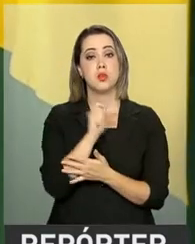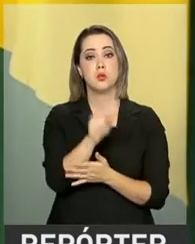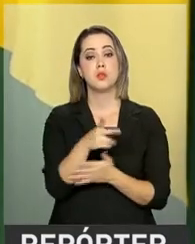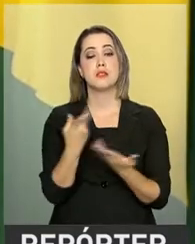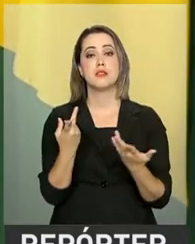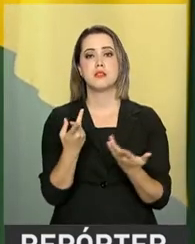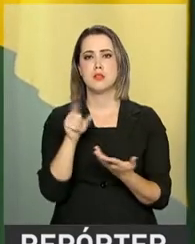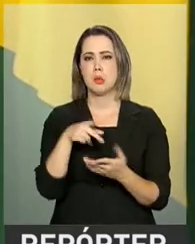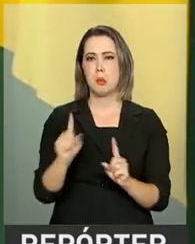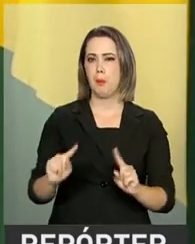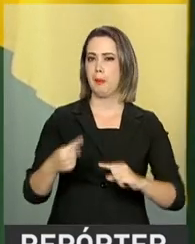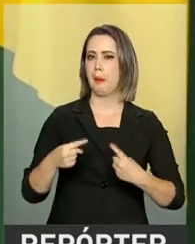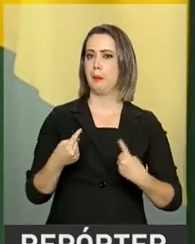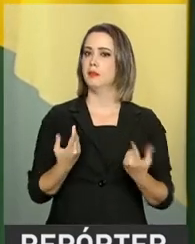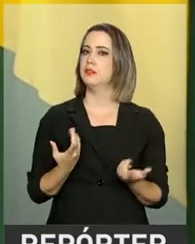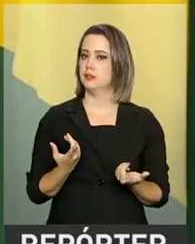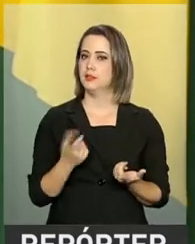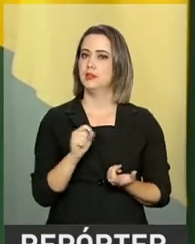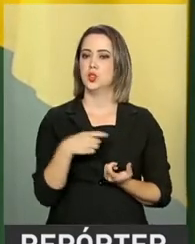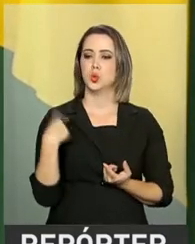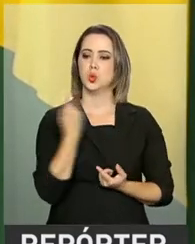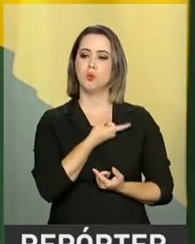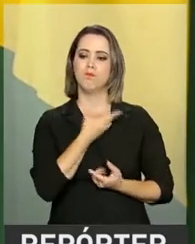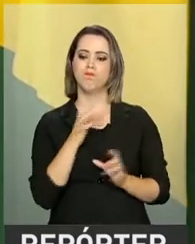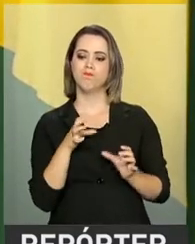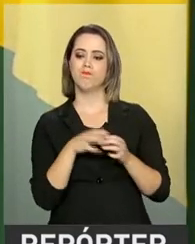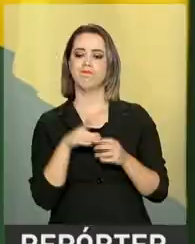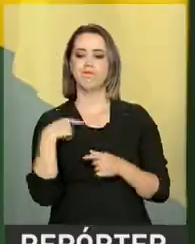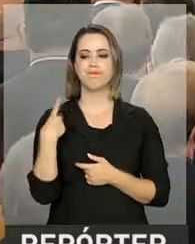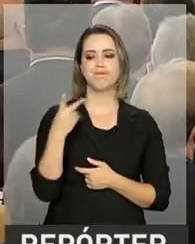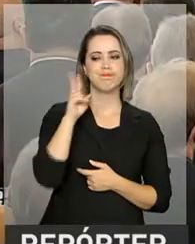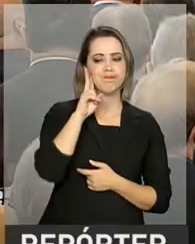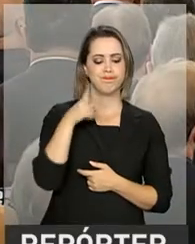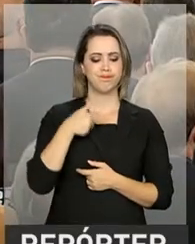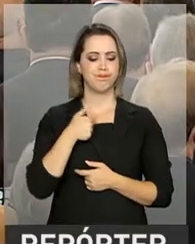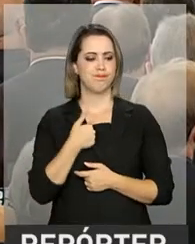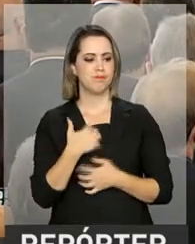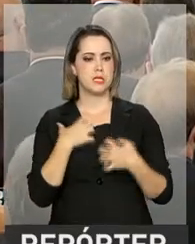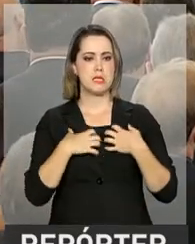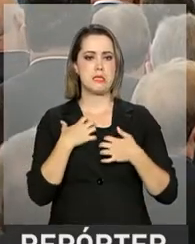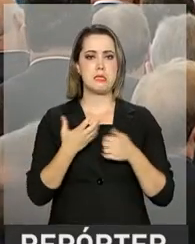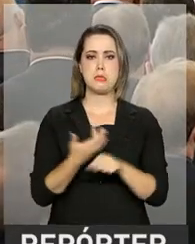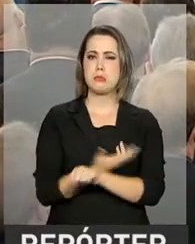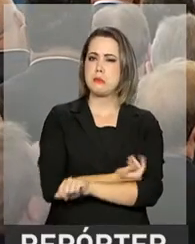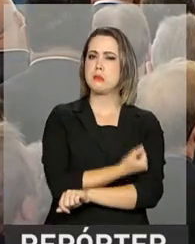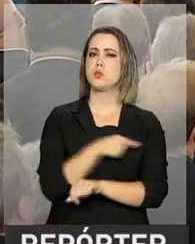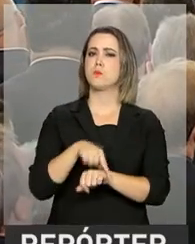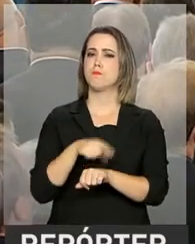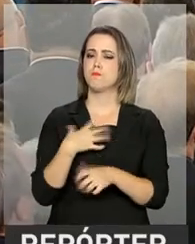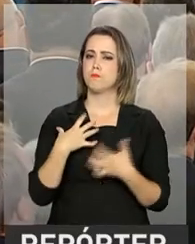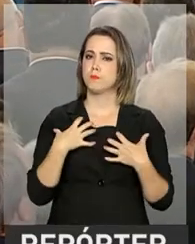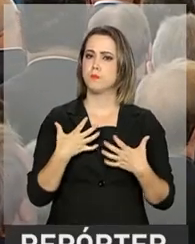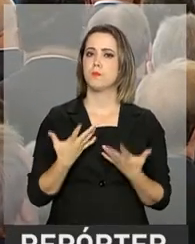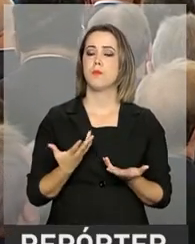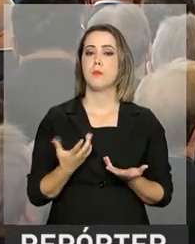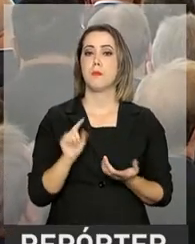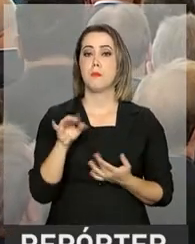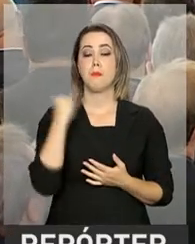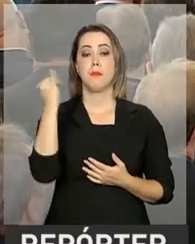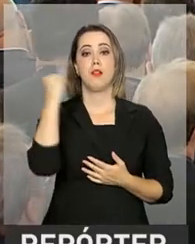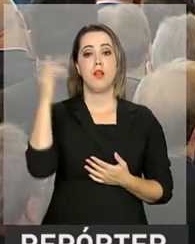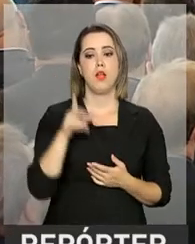episódio provocativo fez com que todos nós que nós sentíssimos na pele na carne nossos sentimentos a